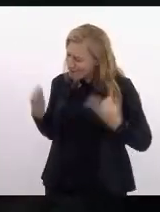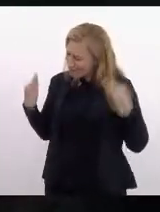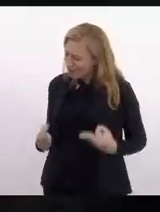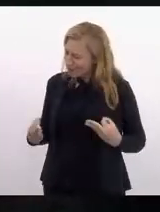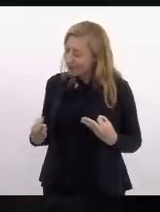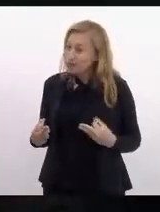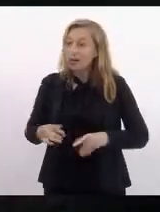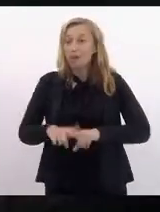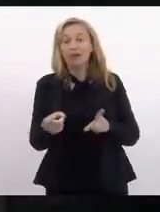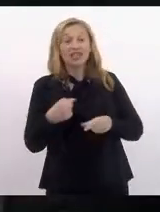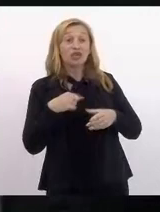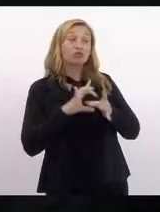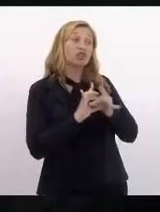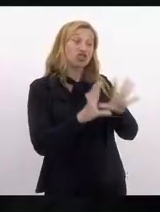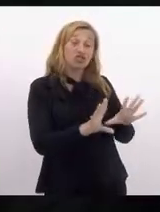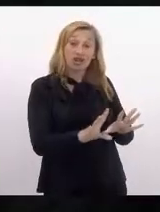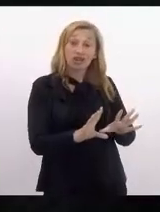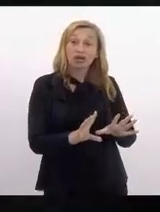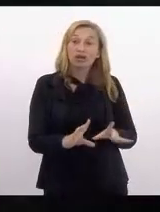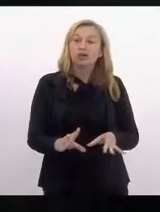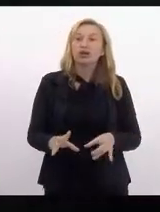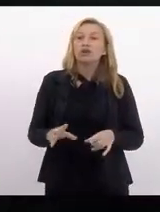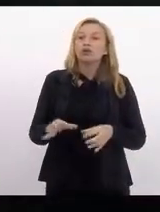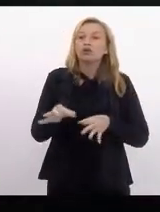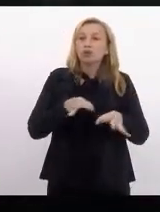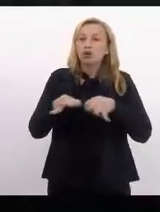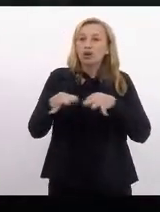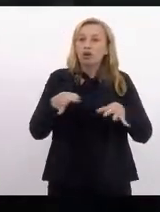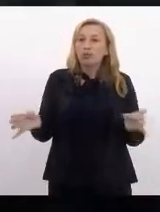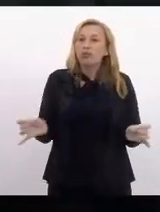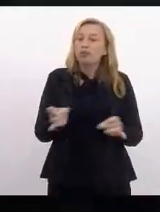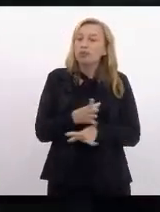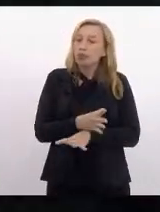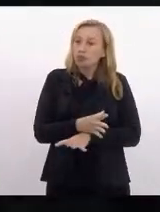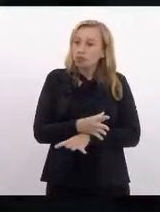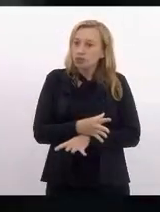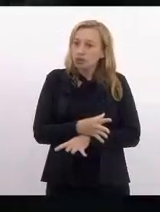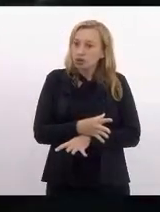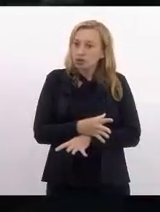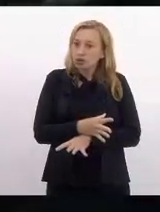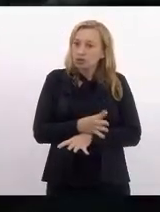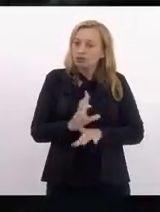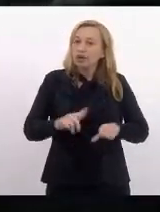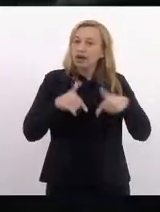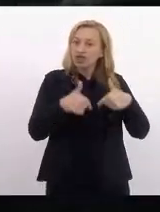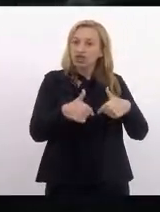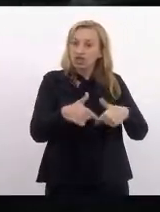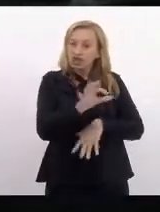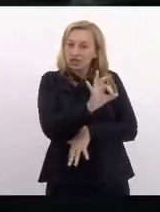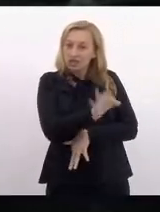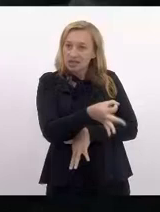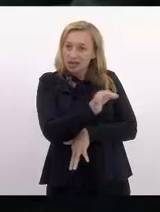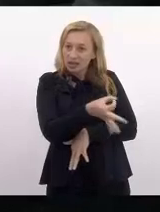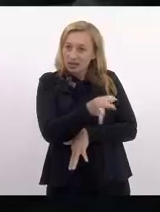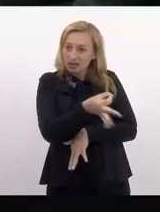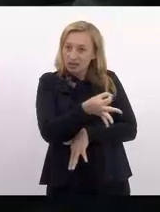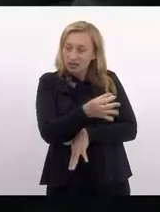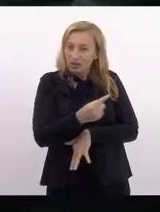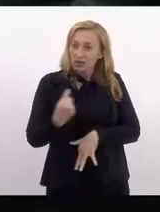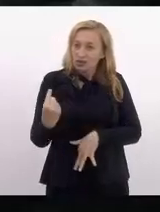perfeitamente Mas eu deixei o programa pronto para ser para cá em funcionamento efetivo